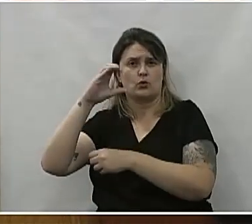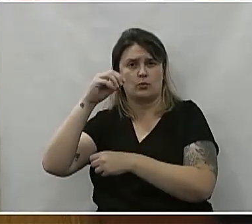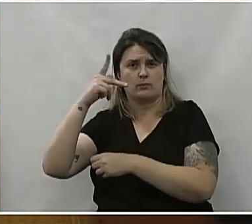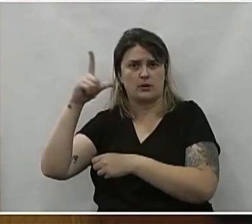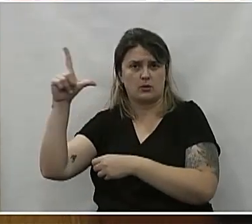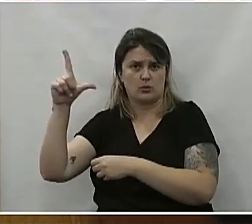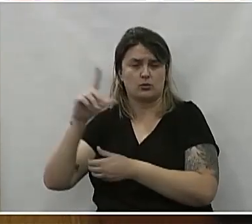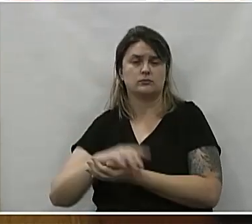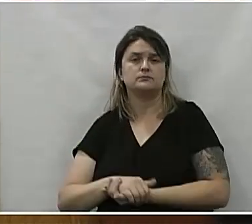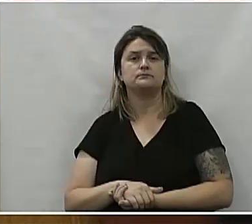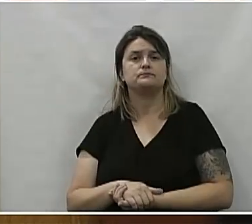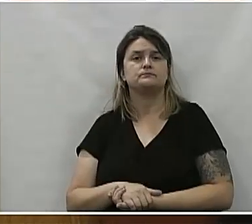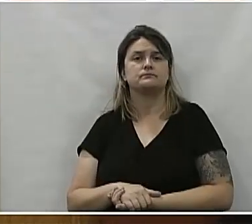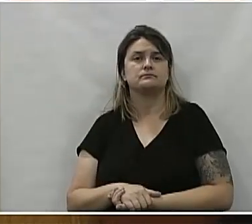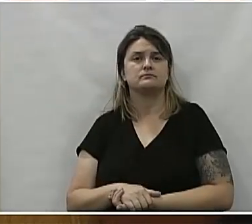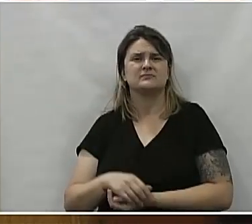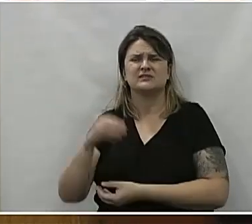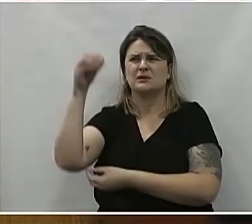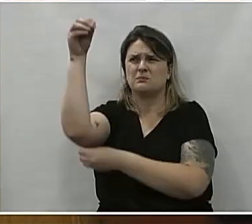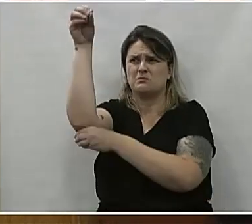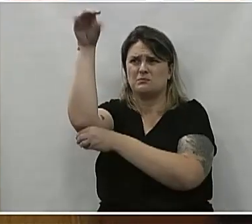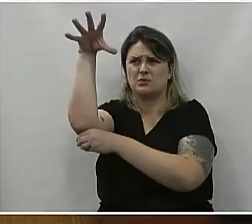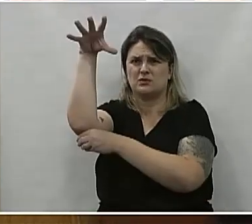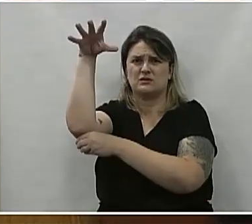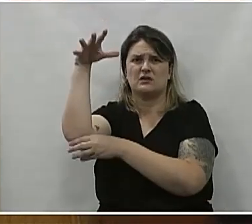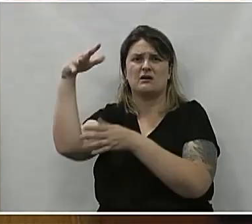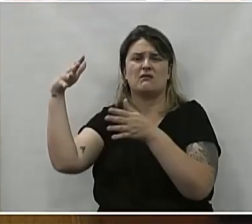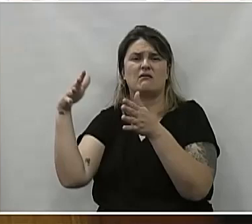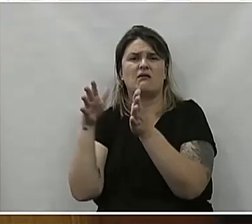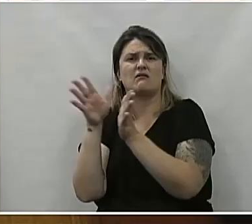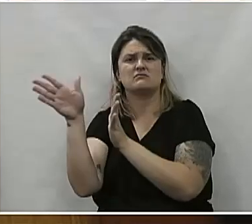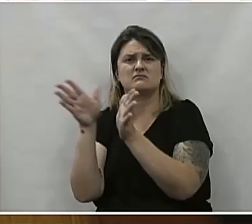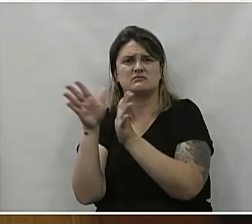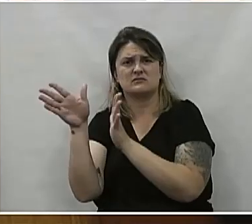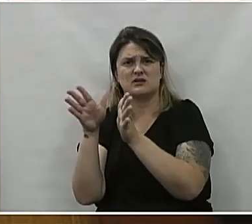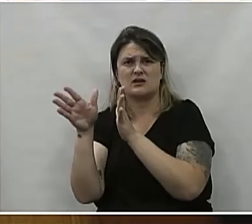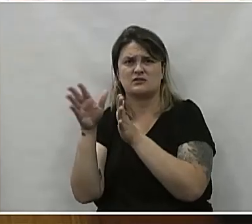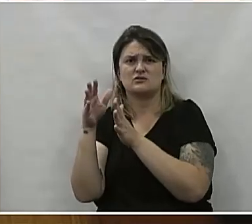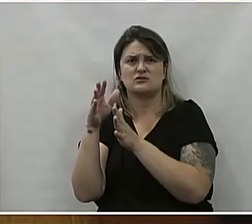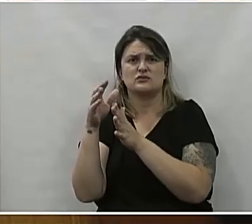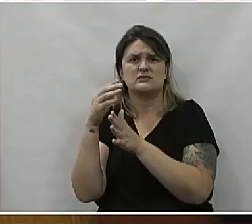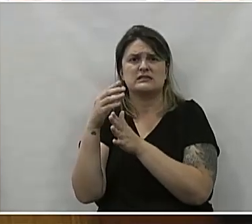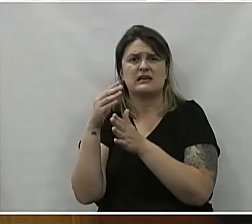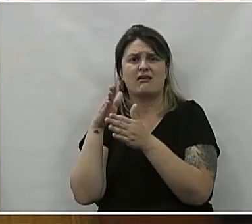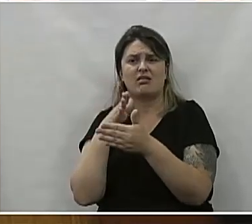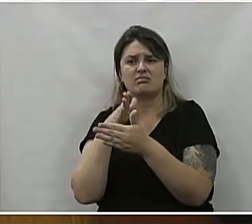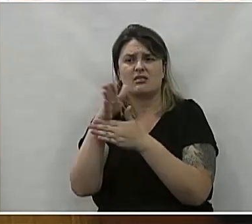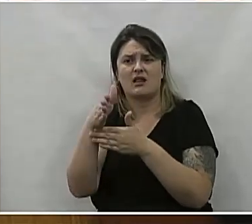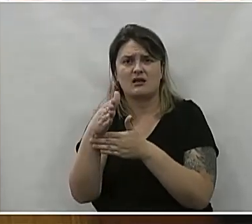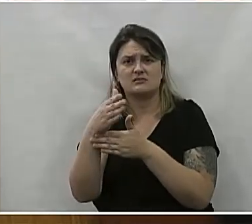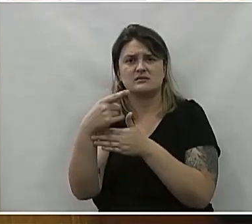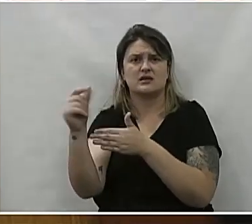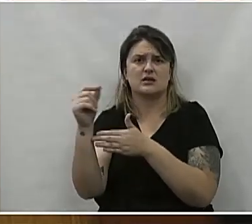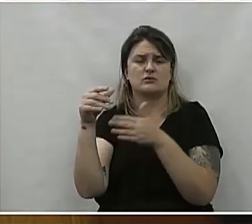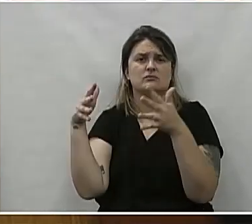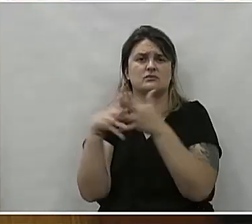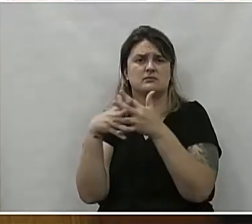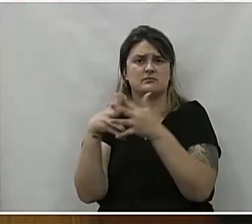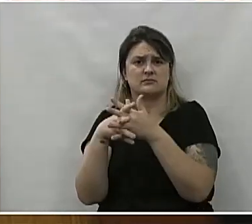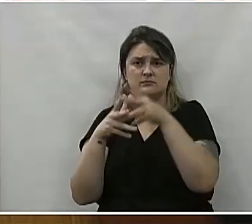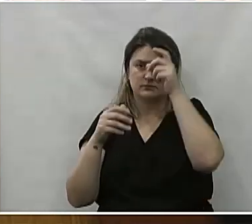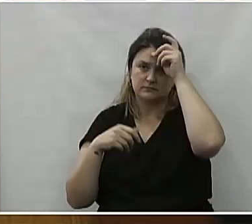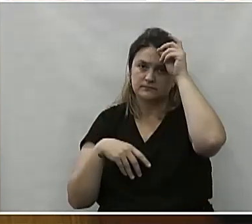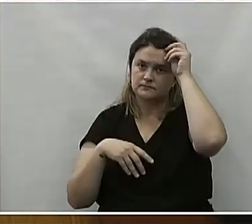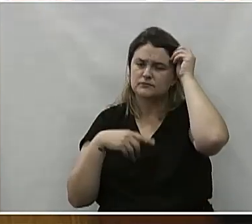de Energia, Copel Que está posicionada de forma a obstruir Parcialmente a entrada e saída de veículos de garagem situada neste endereço